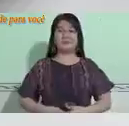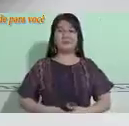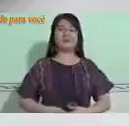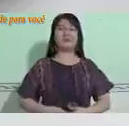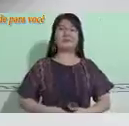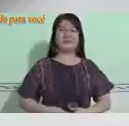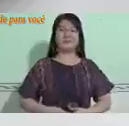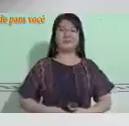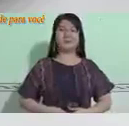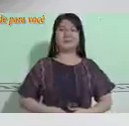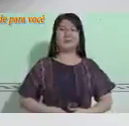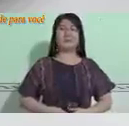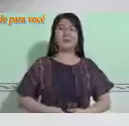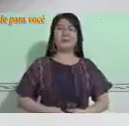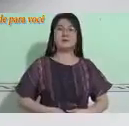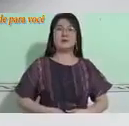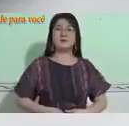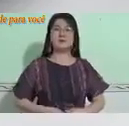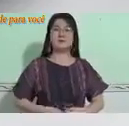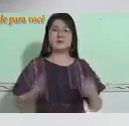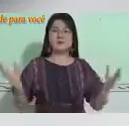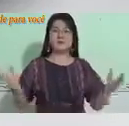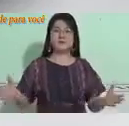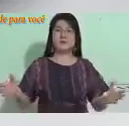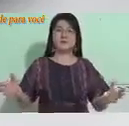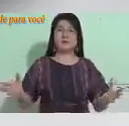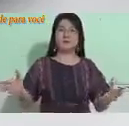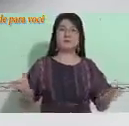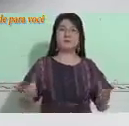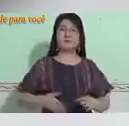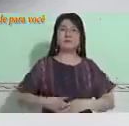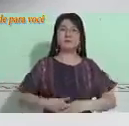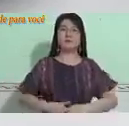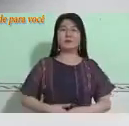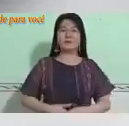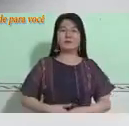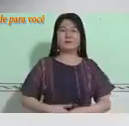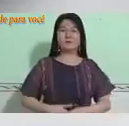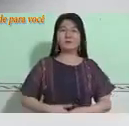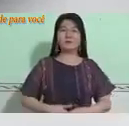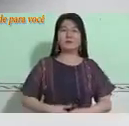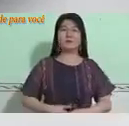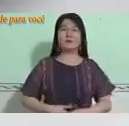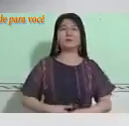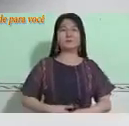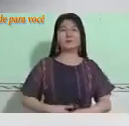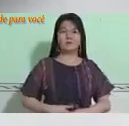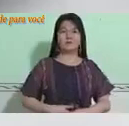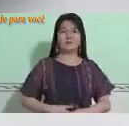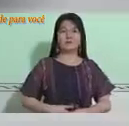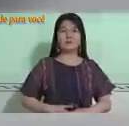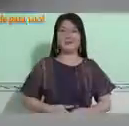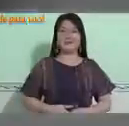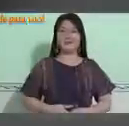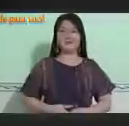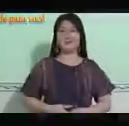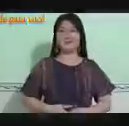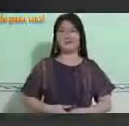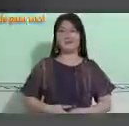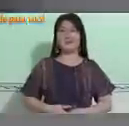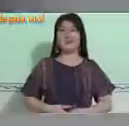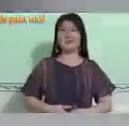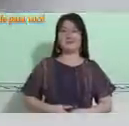O resultado do teste de gravidez de farmácia geralmente é bastante fiável, diz de que é feito de acordo com as